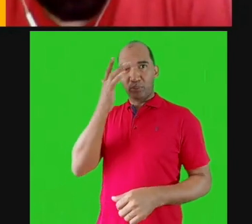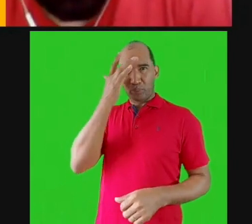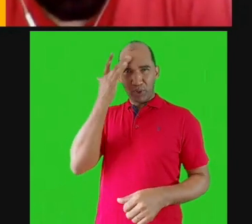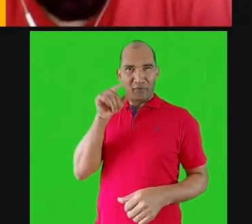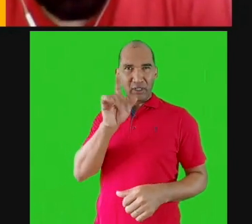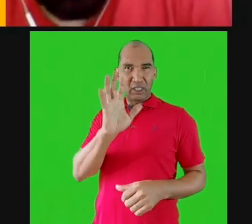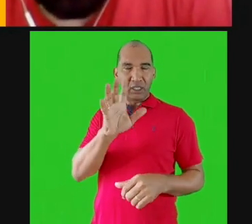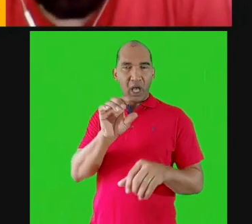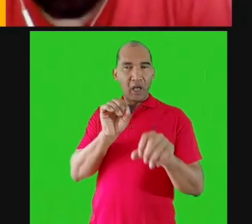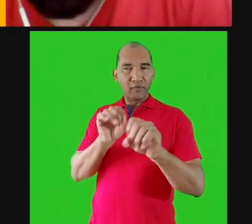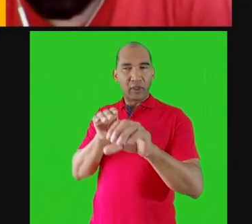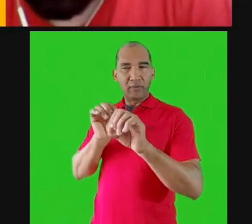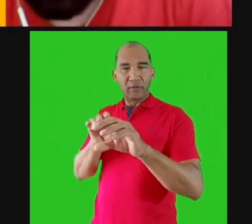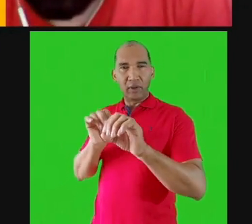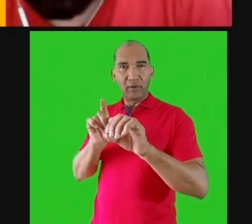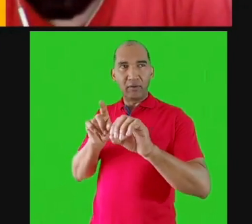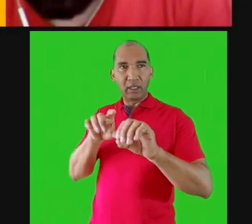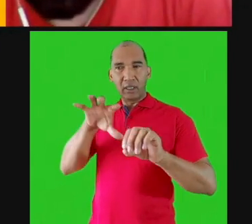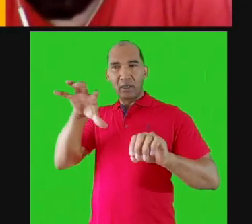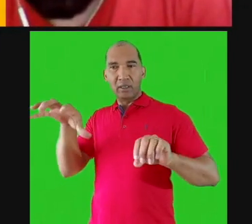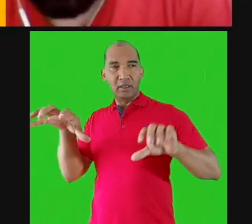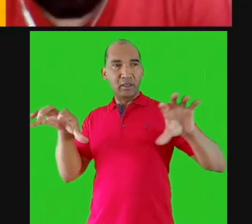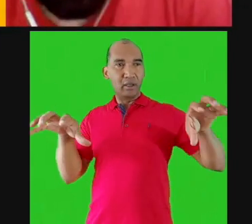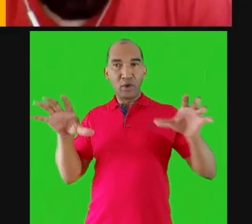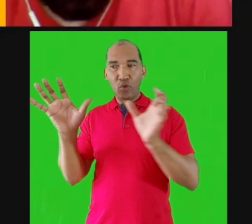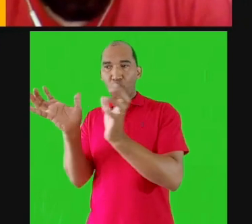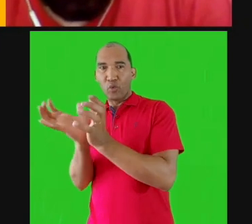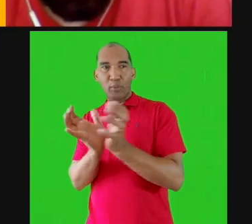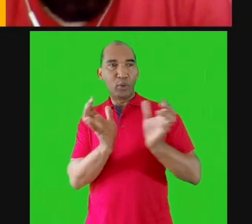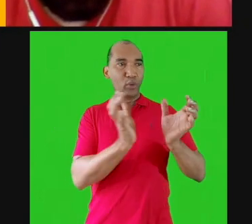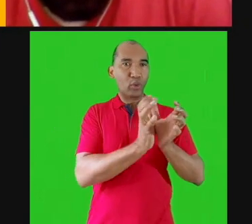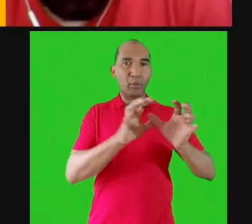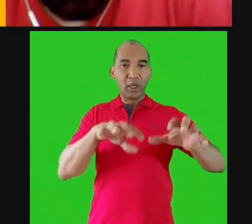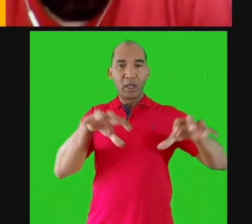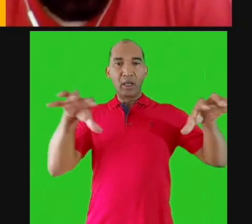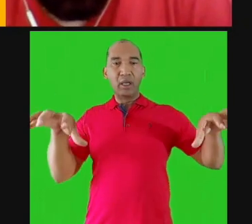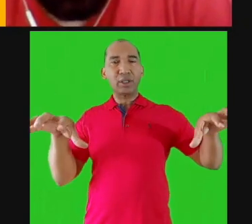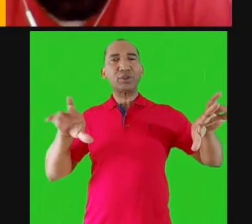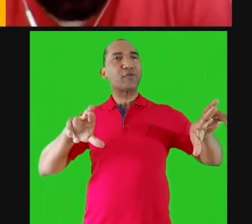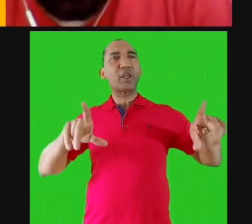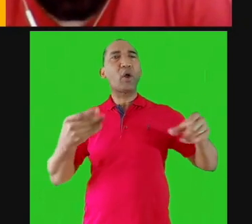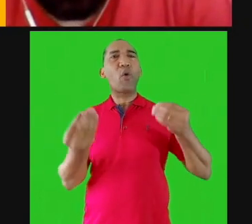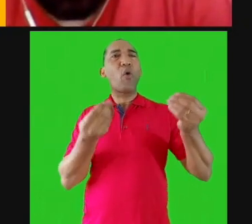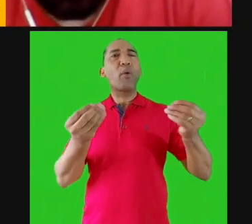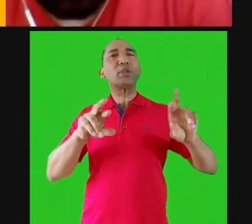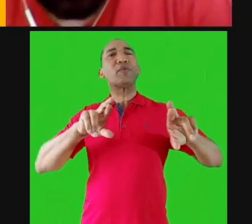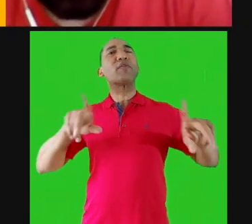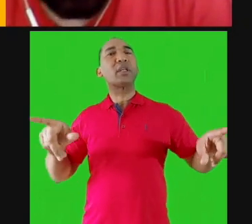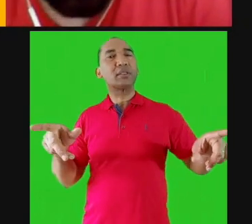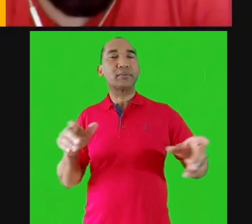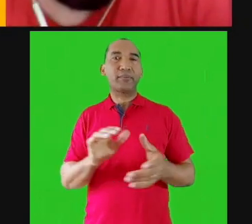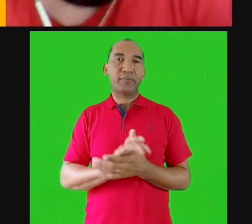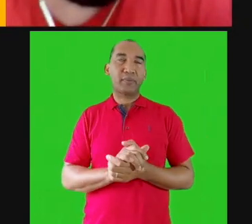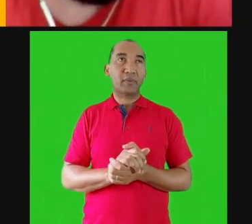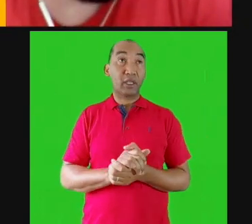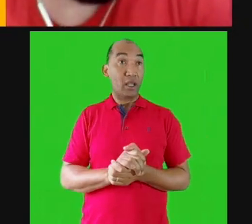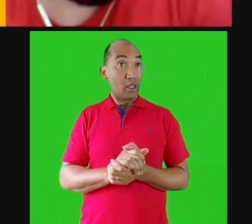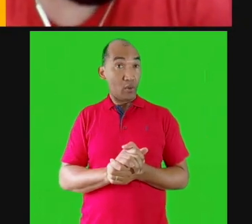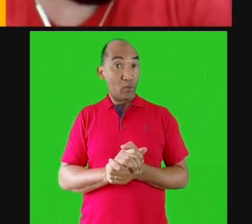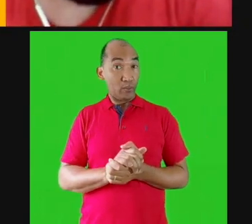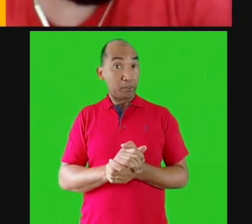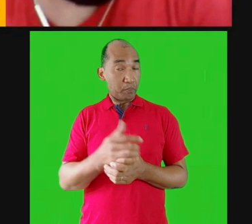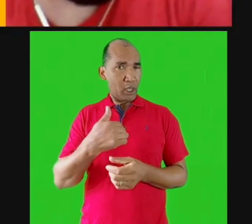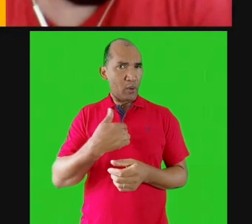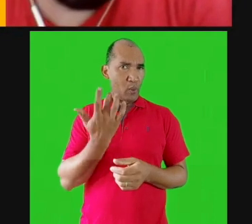pessoas. Você já, como cineasta trabalha em outros espaços. Eu acho,